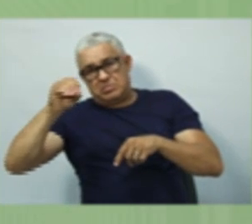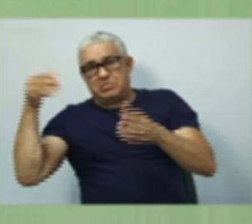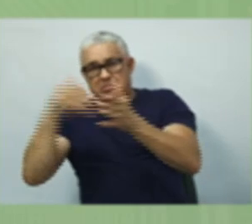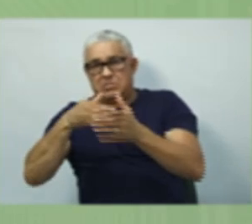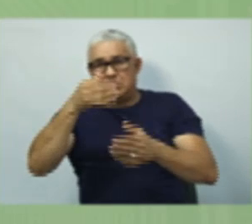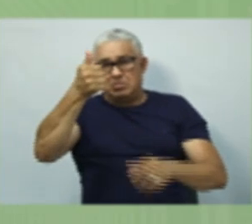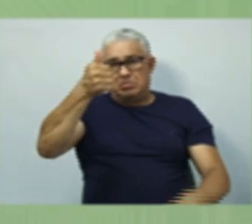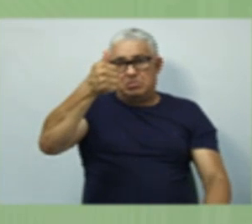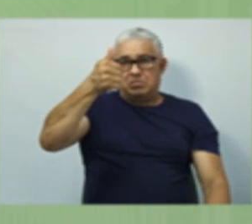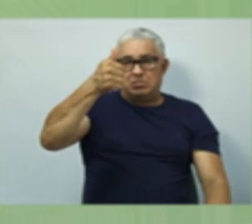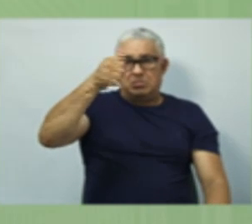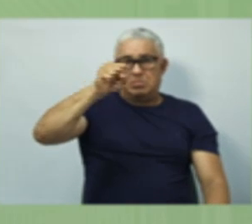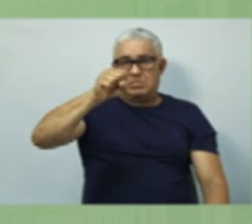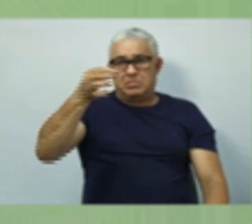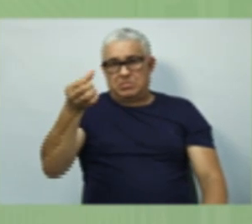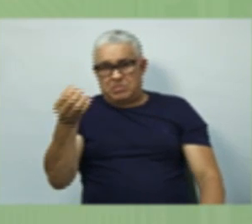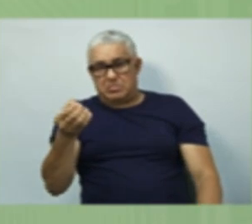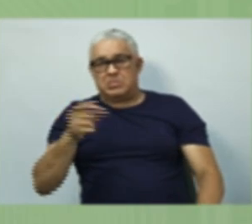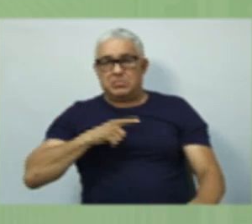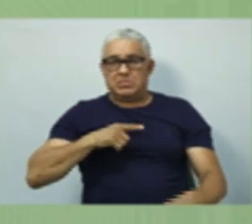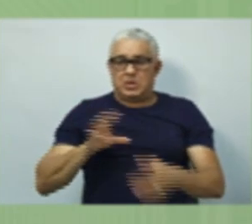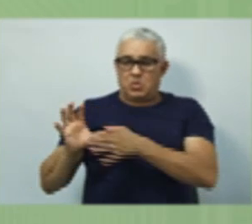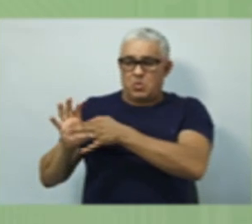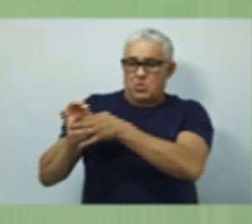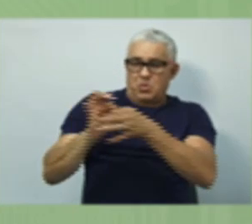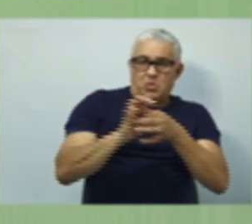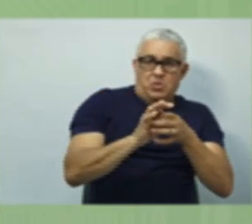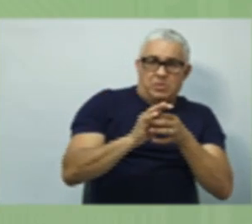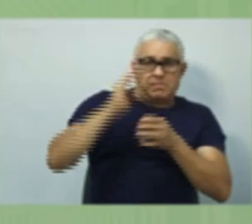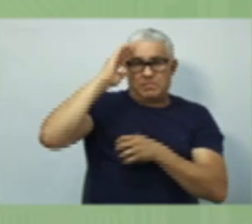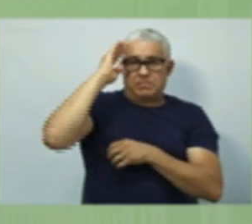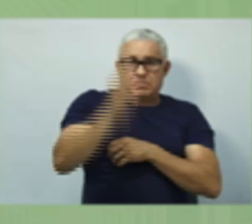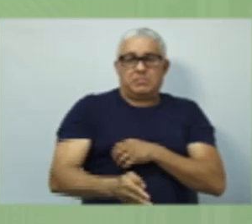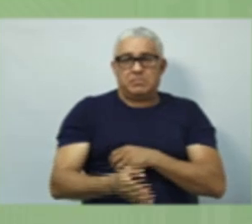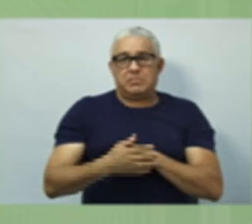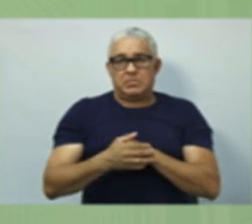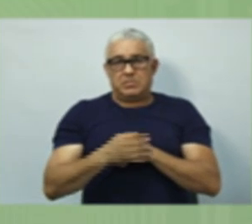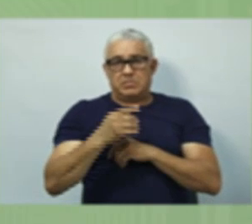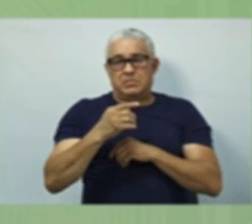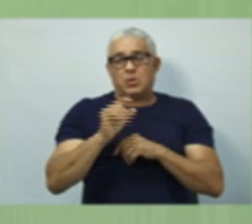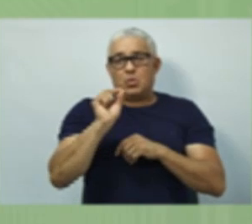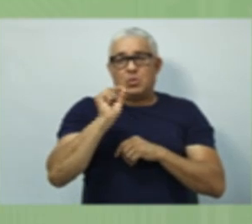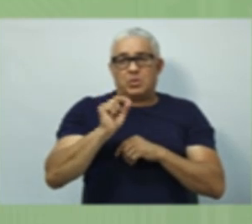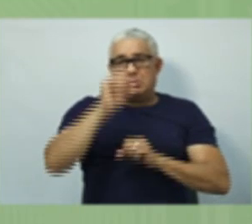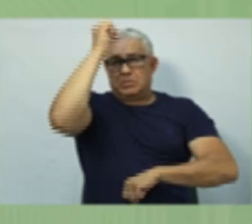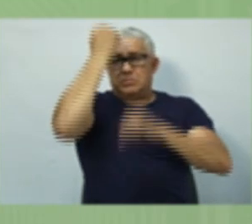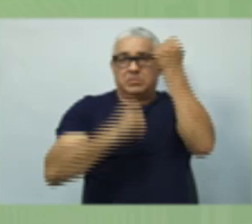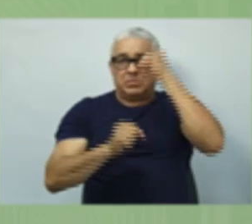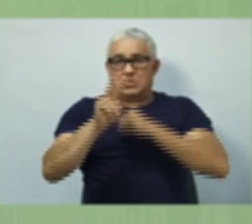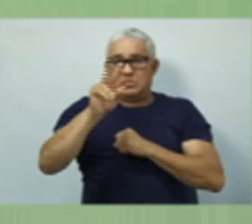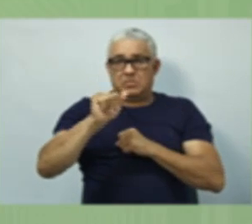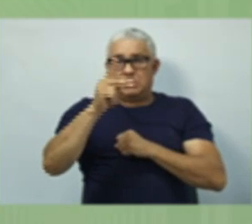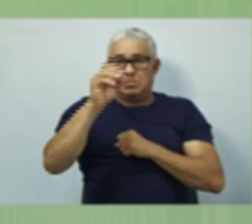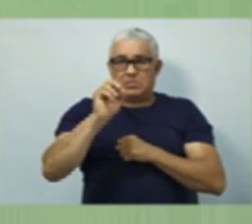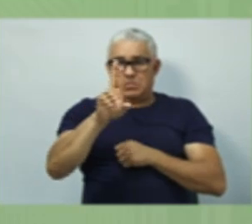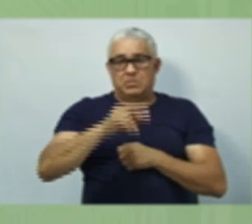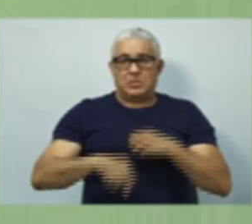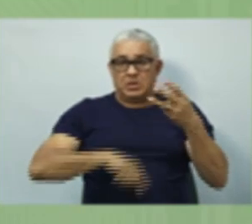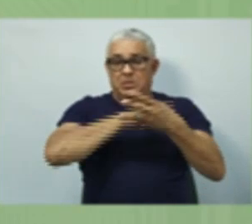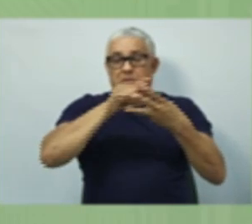1860, que está relacionado ao principal aspecto, a tecnologia a vapor. Já na